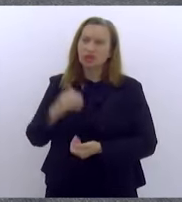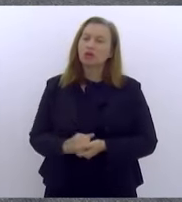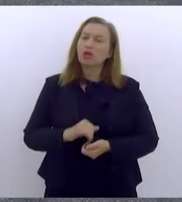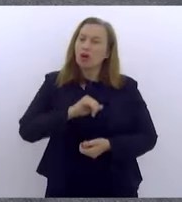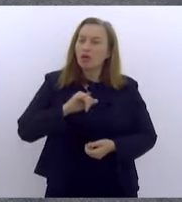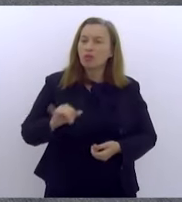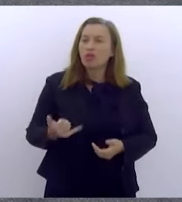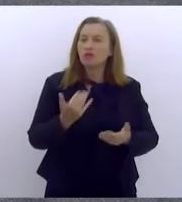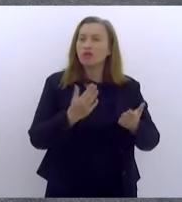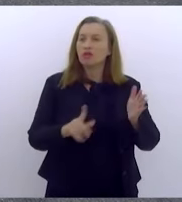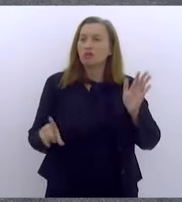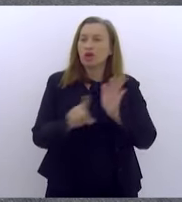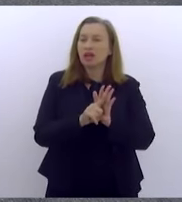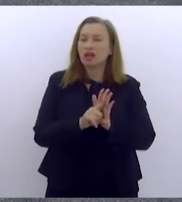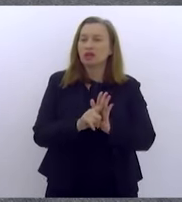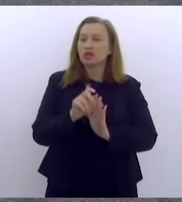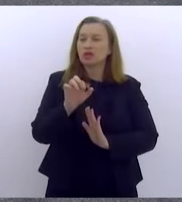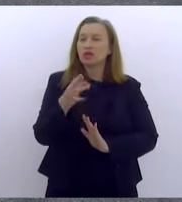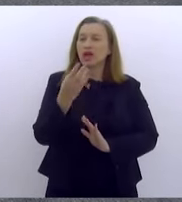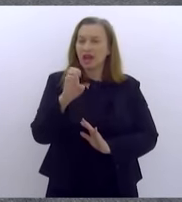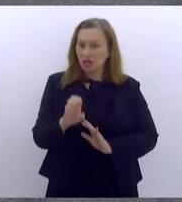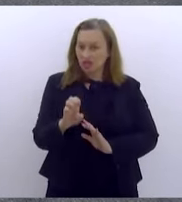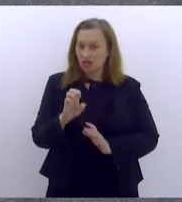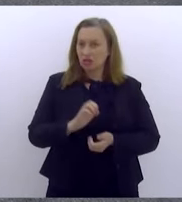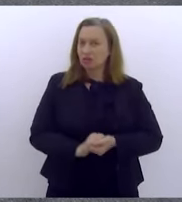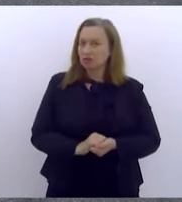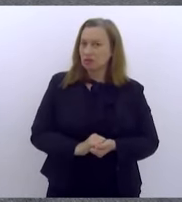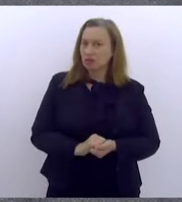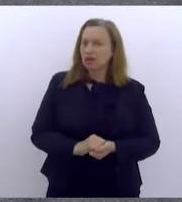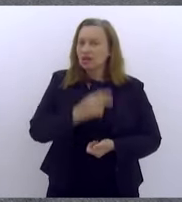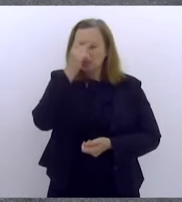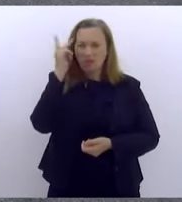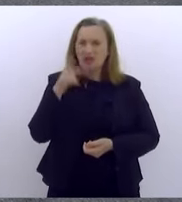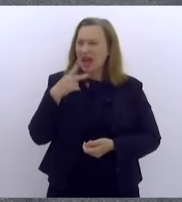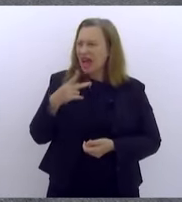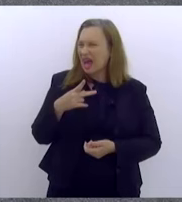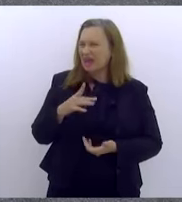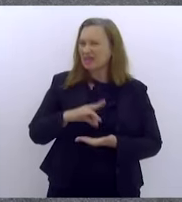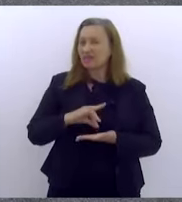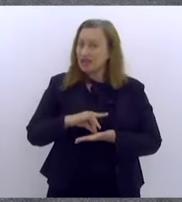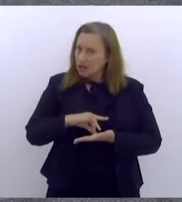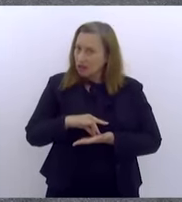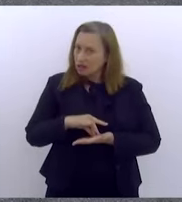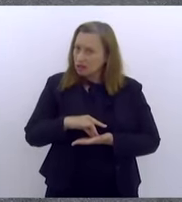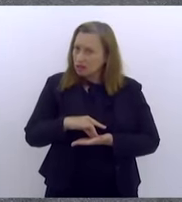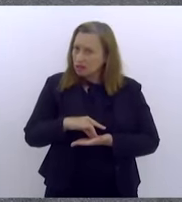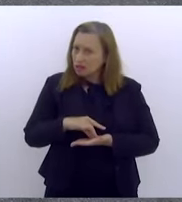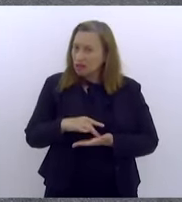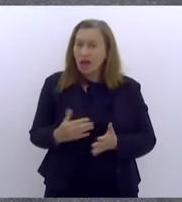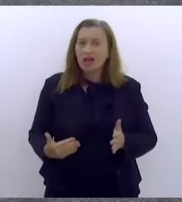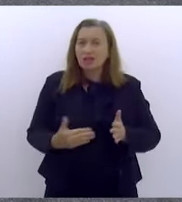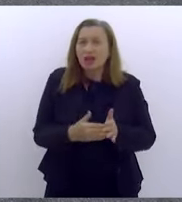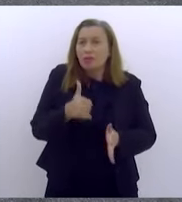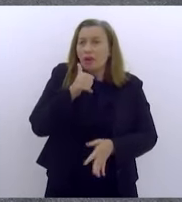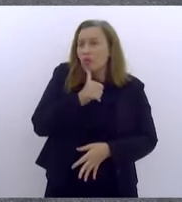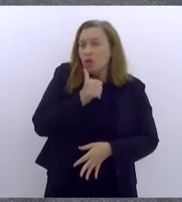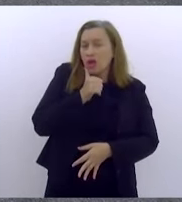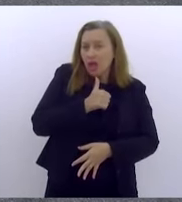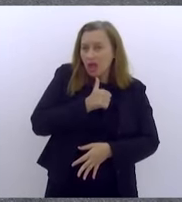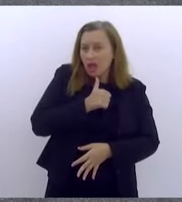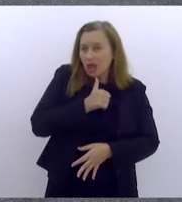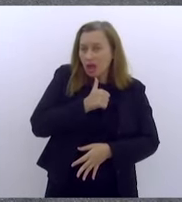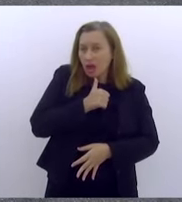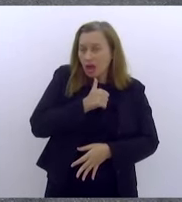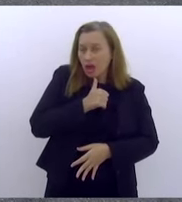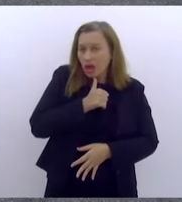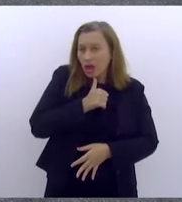aprovei uma lei sobre creches, né? E as pessoas, creche, mas na verdade, até para a mulher ter